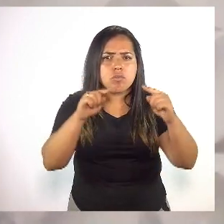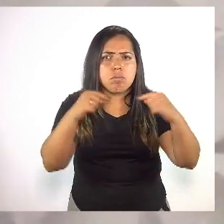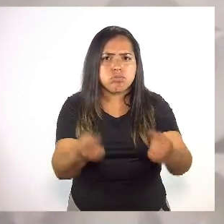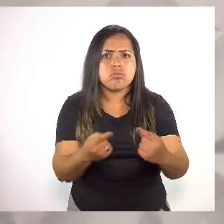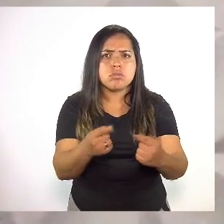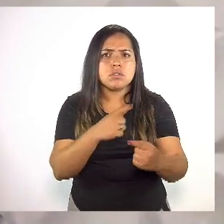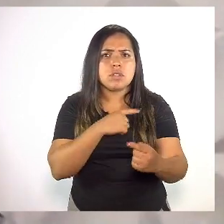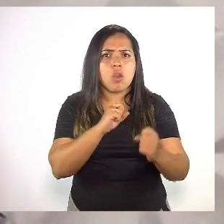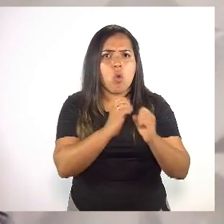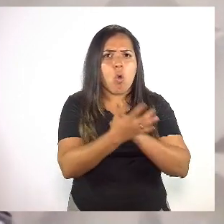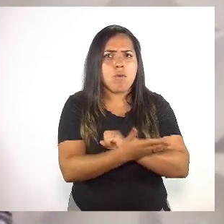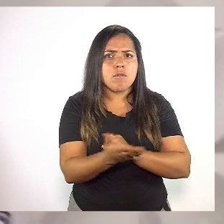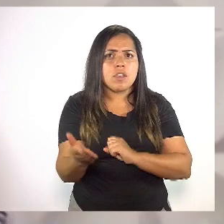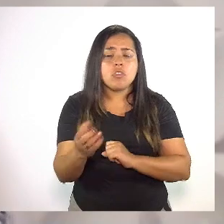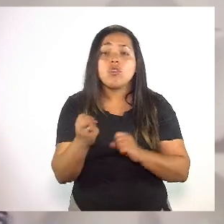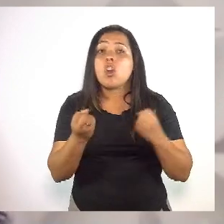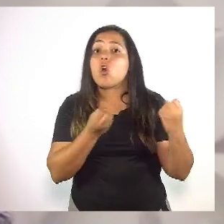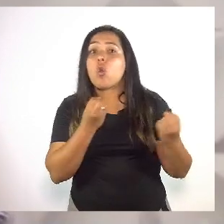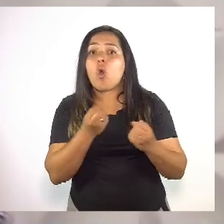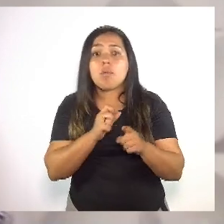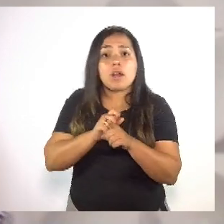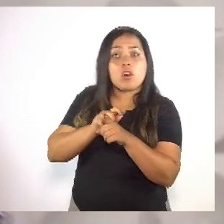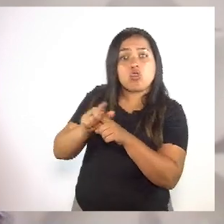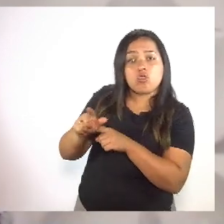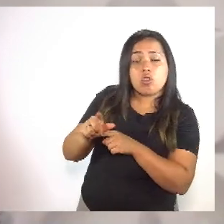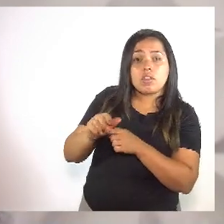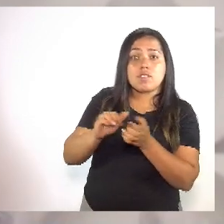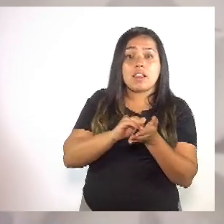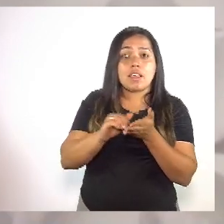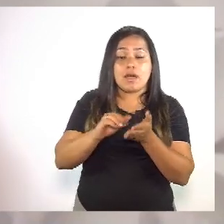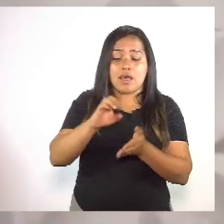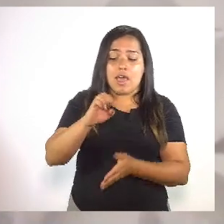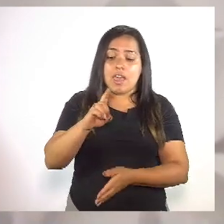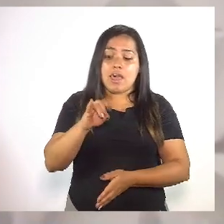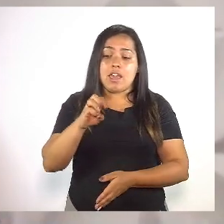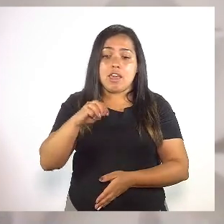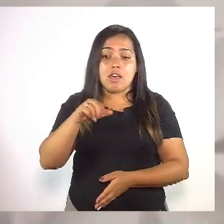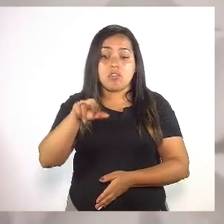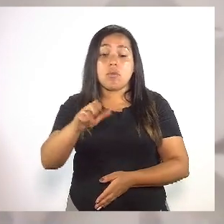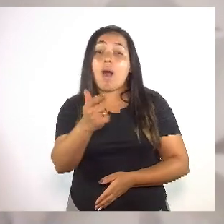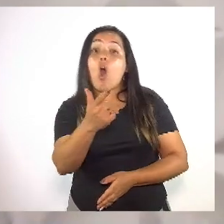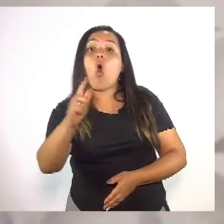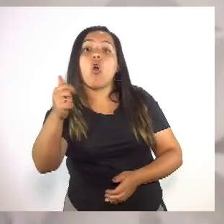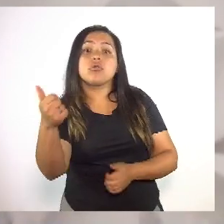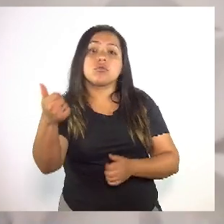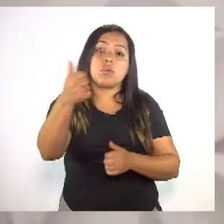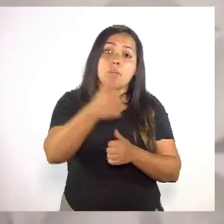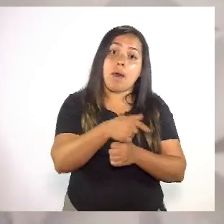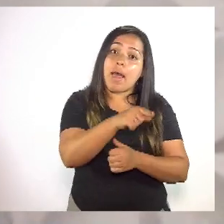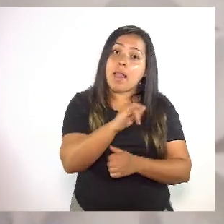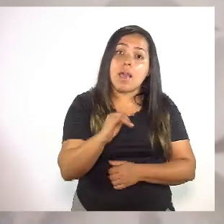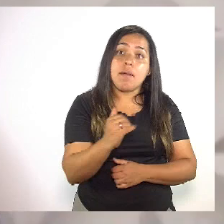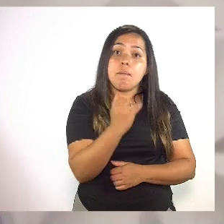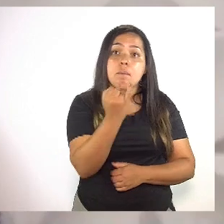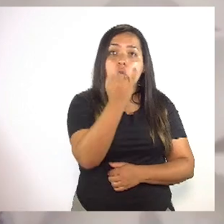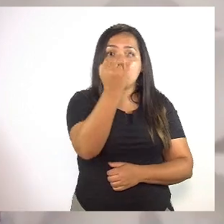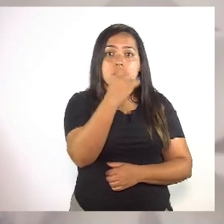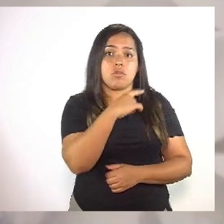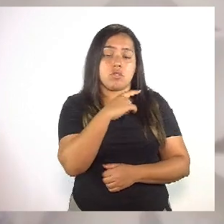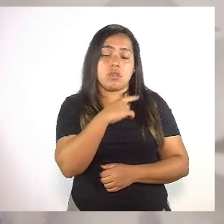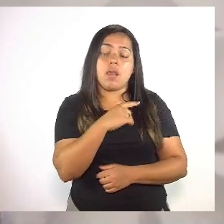do Estado de exonerar o secretário Edmar e nomear em outro cargo de tamanha relevância,